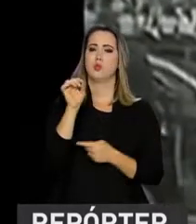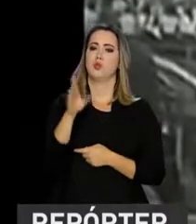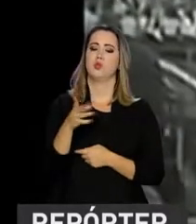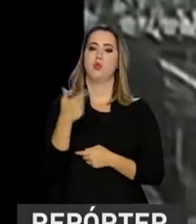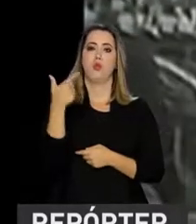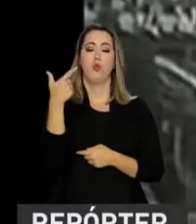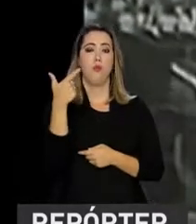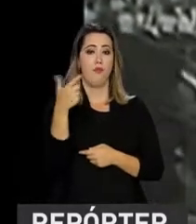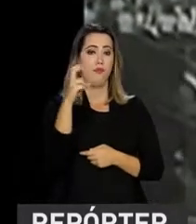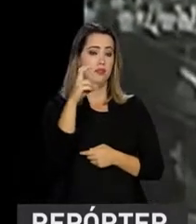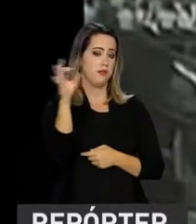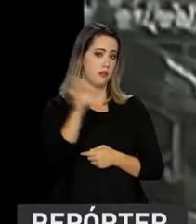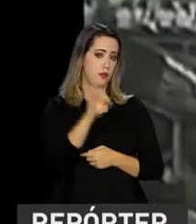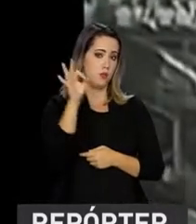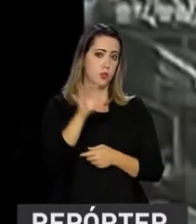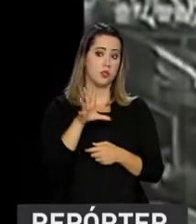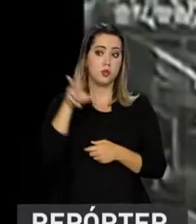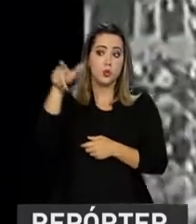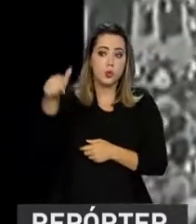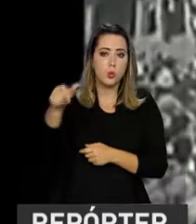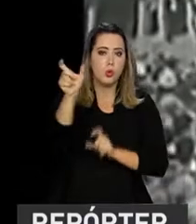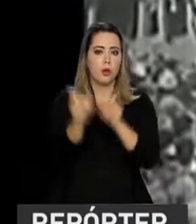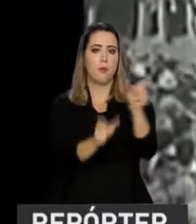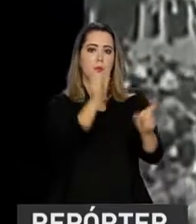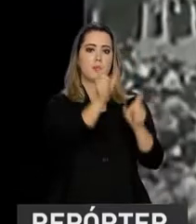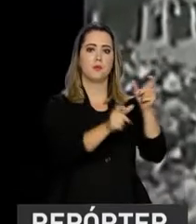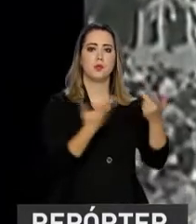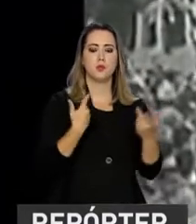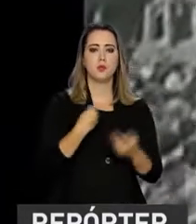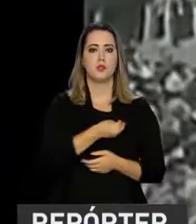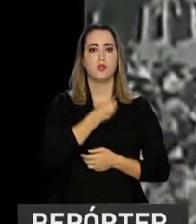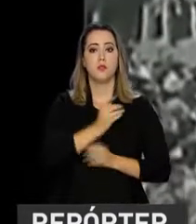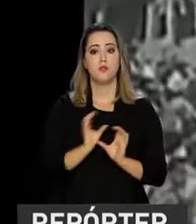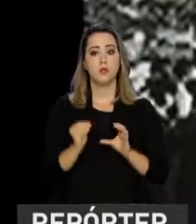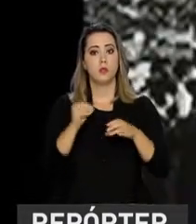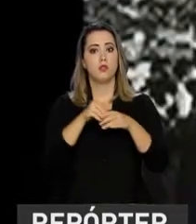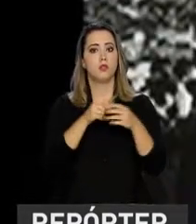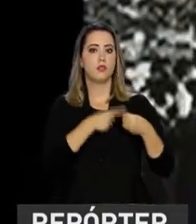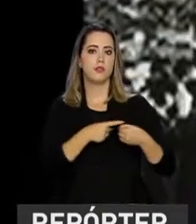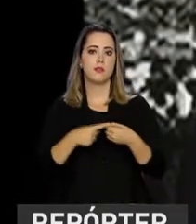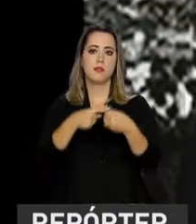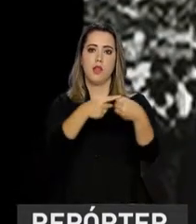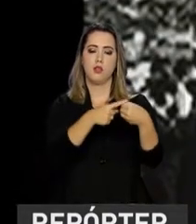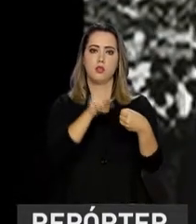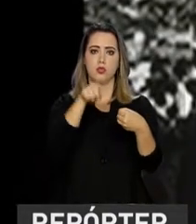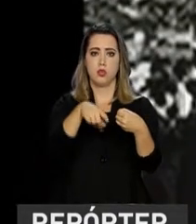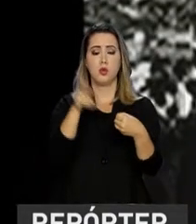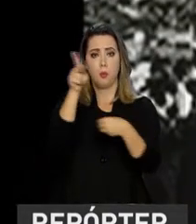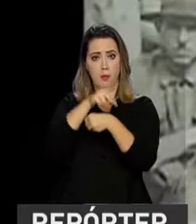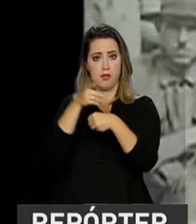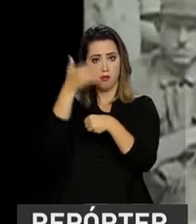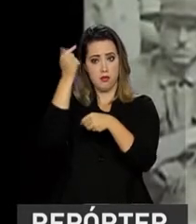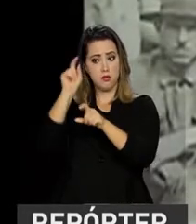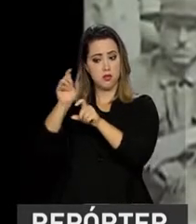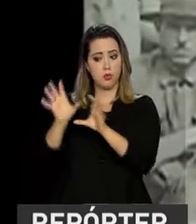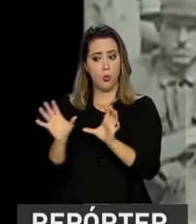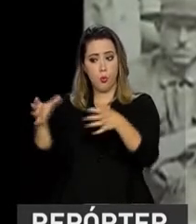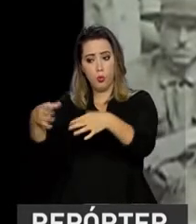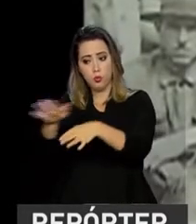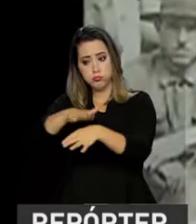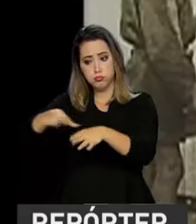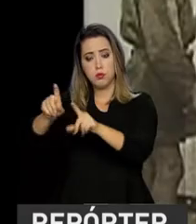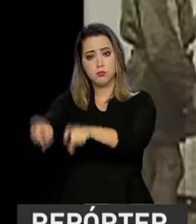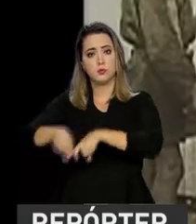de 25% da população vivia nas cidades. Era um país rural. Os homens trabalhavam